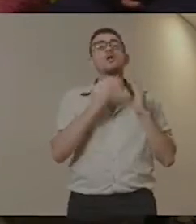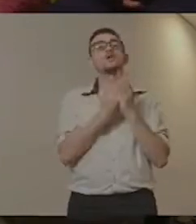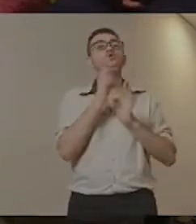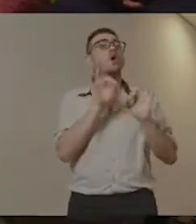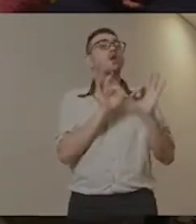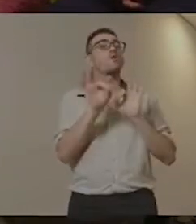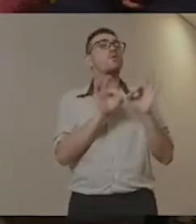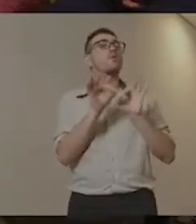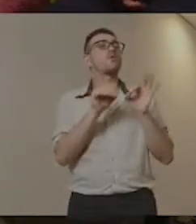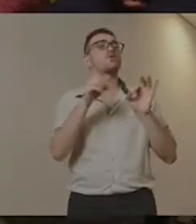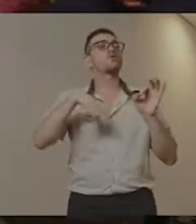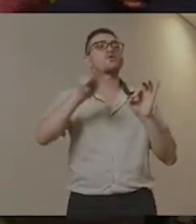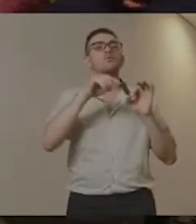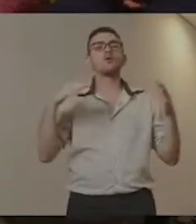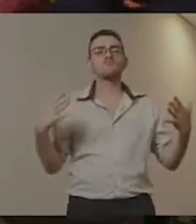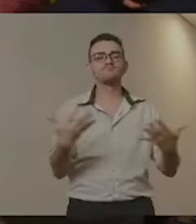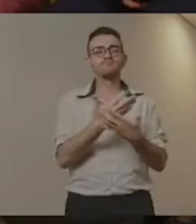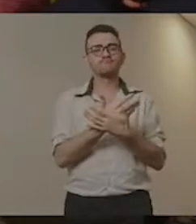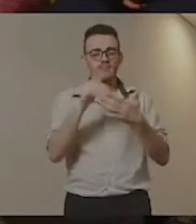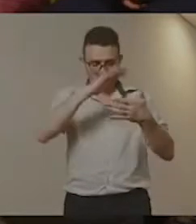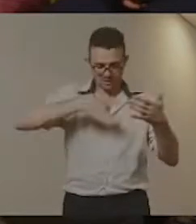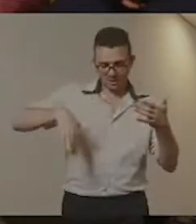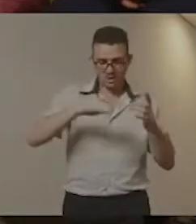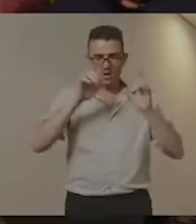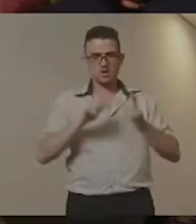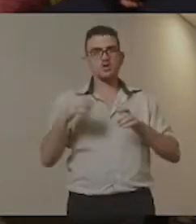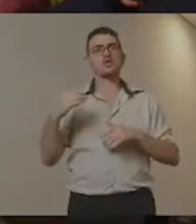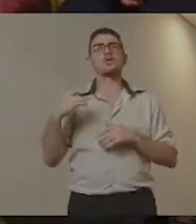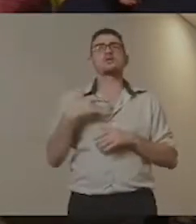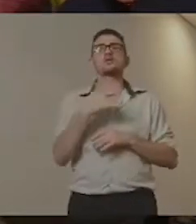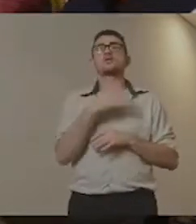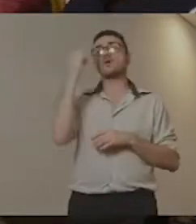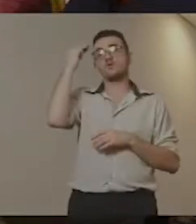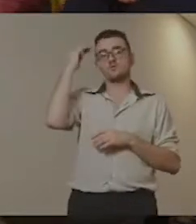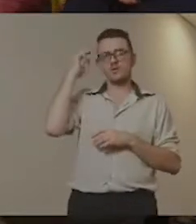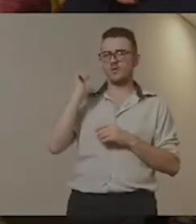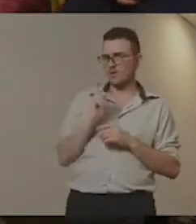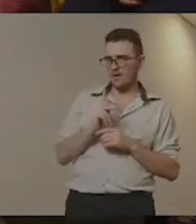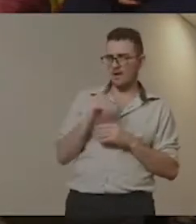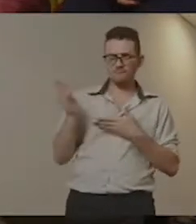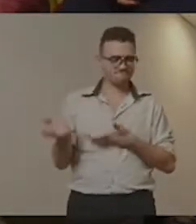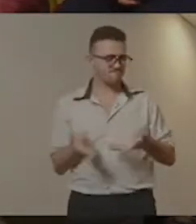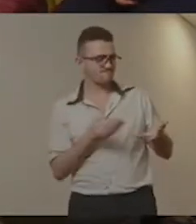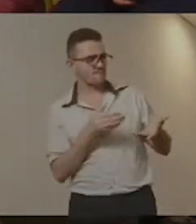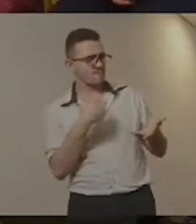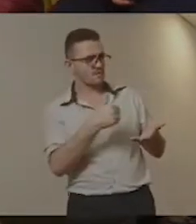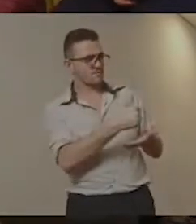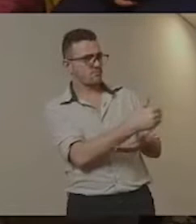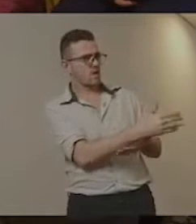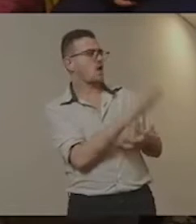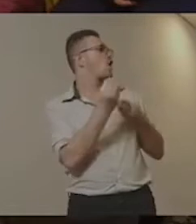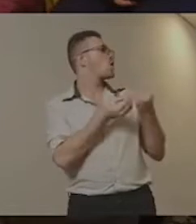tá? Caio quer começar e a gente vai falando, ou se, vocês podem se manifestar. Aqui a gente não vai fazer ensaio de quem vai falar